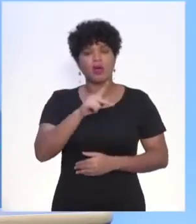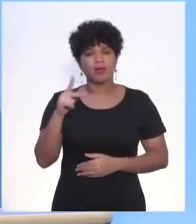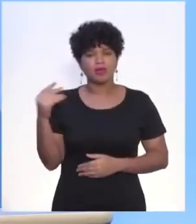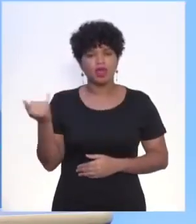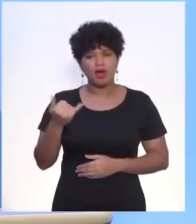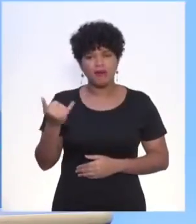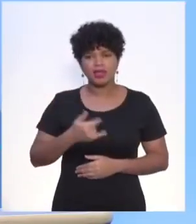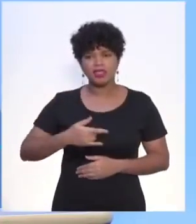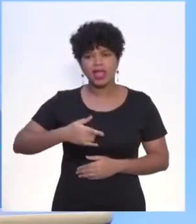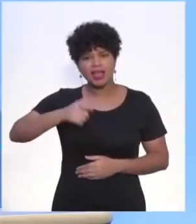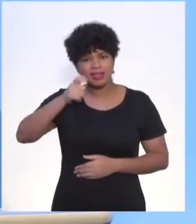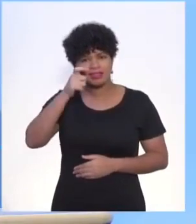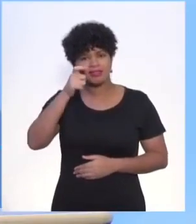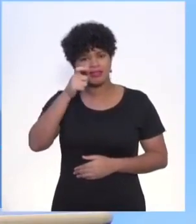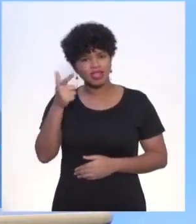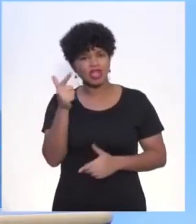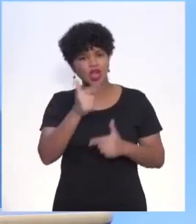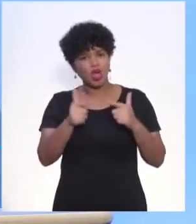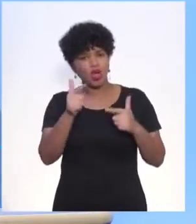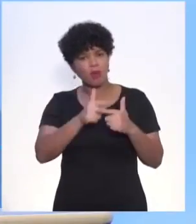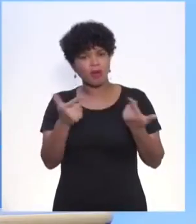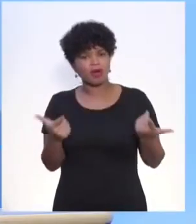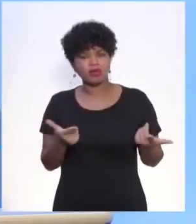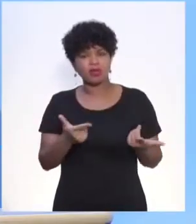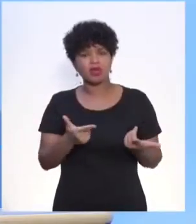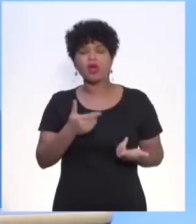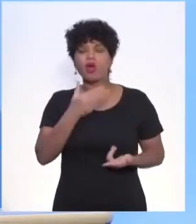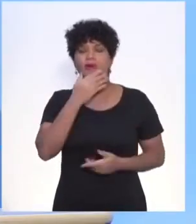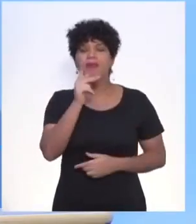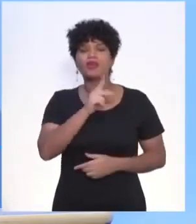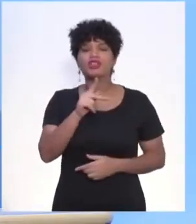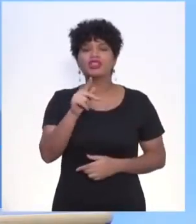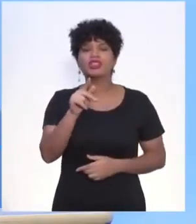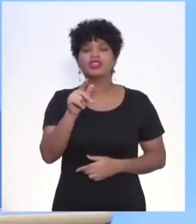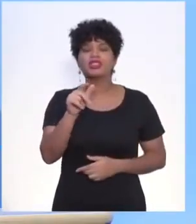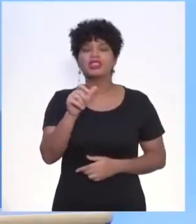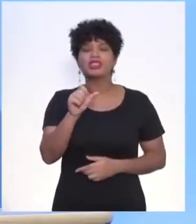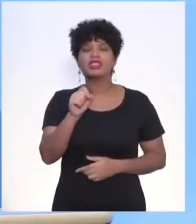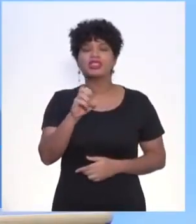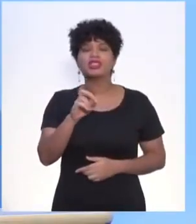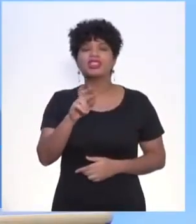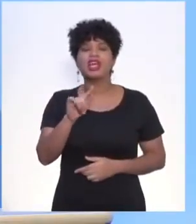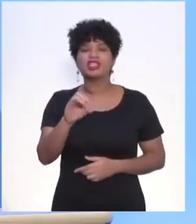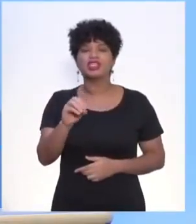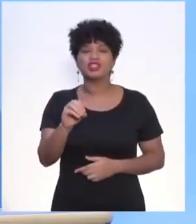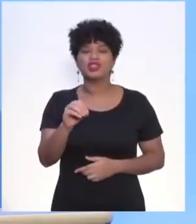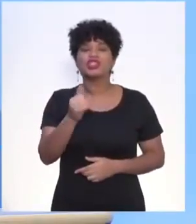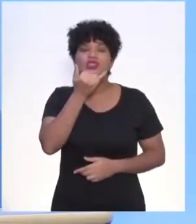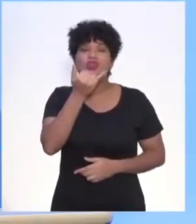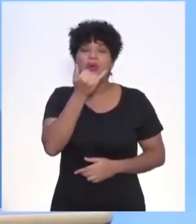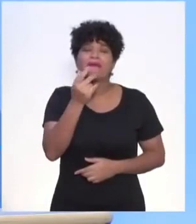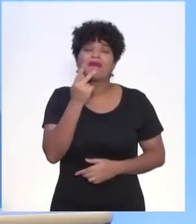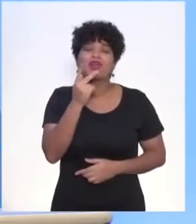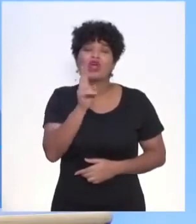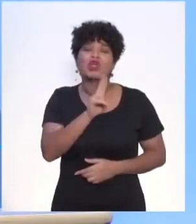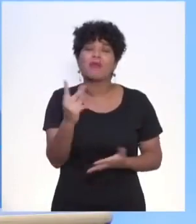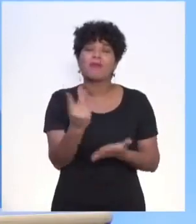muito interessante esse problema. Professor Célio Bernardes, acho que é isso, né? Se eu falei o nome errado, me perdoe, tá?